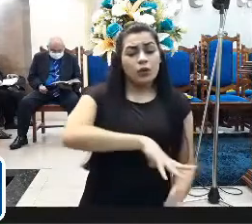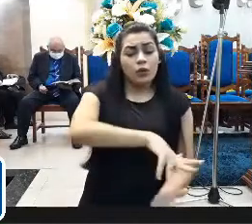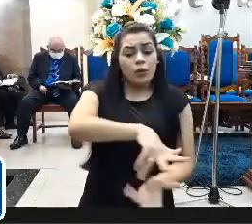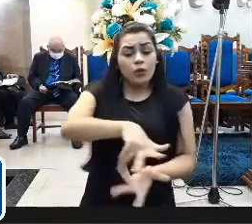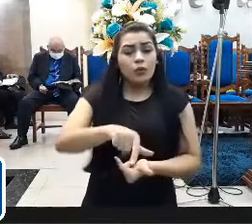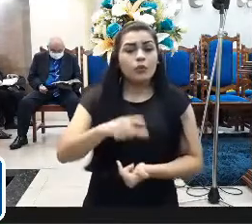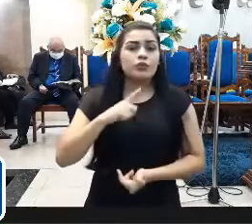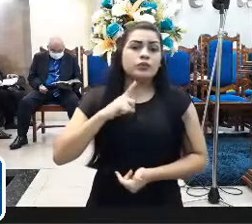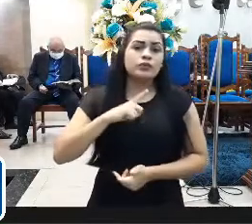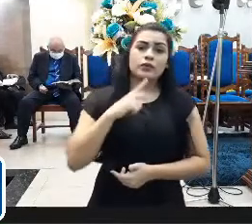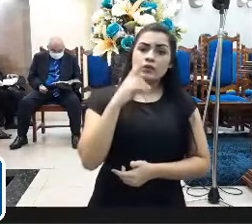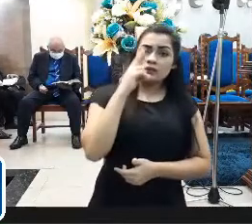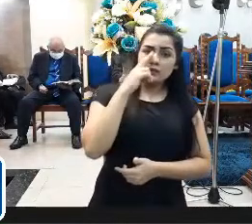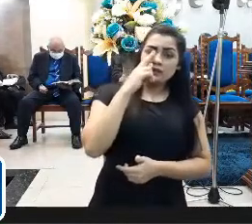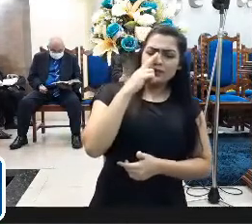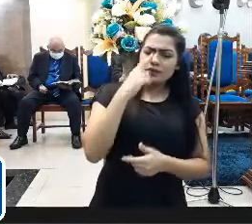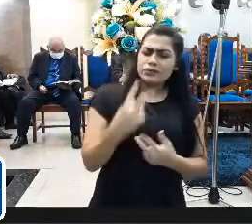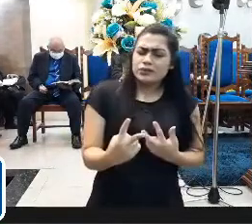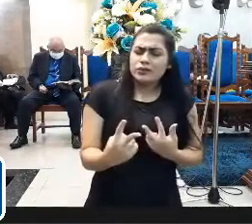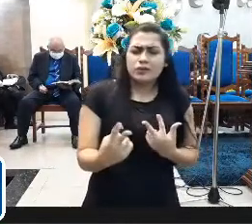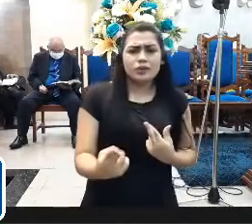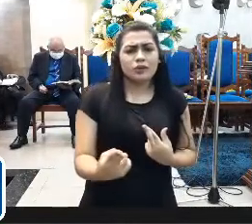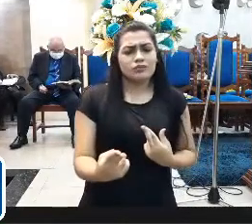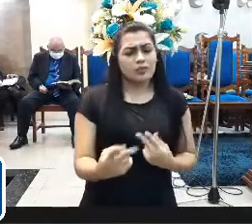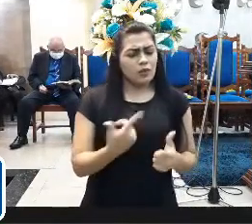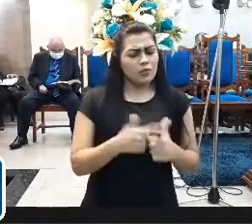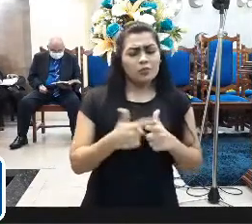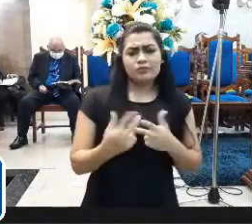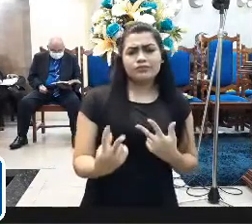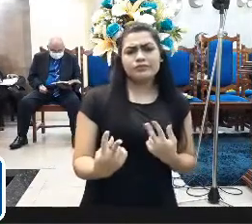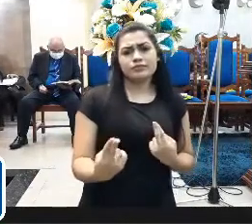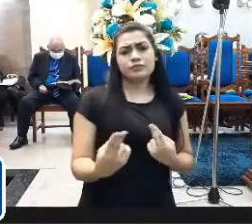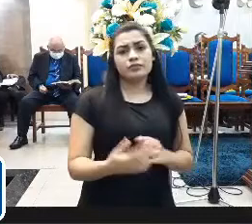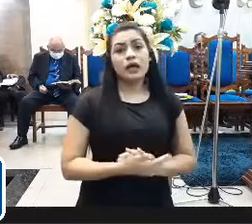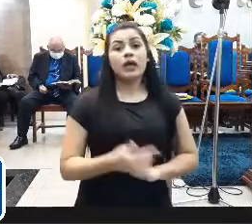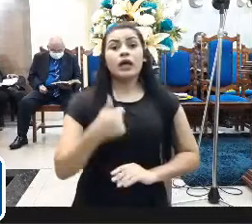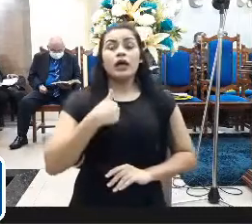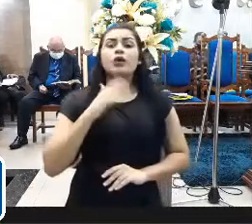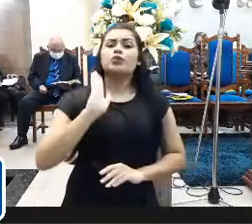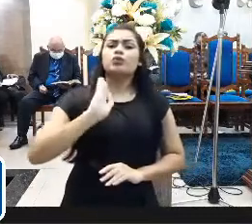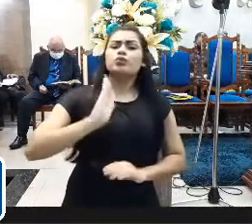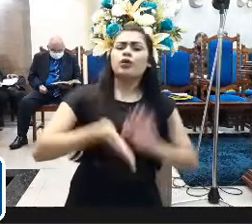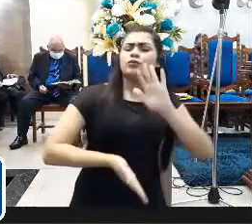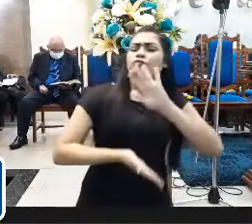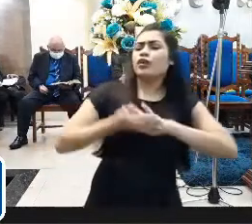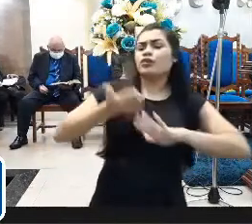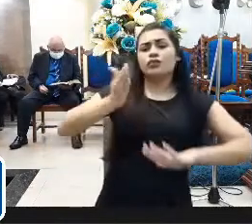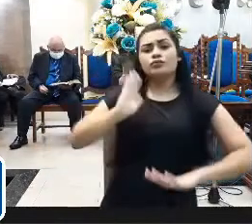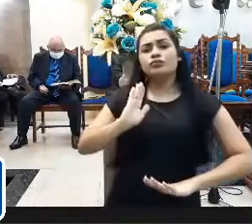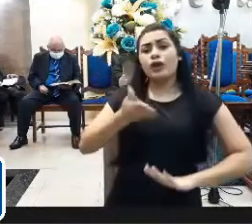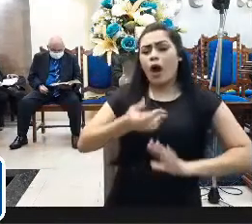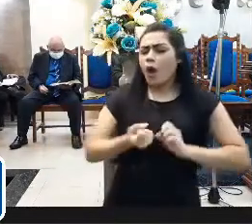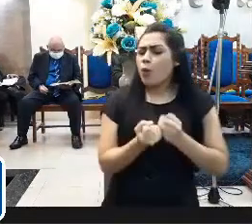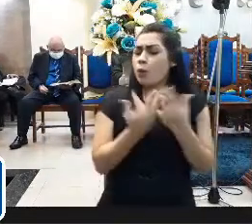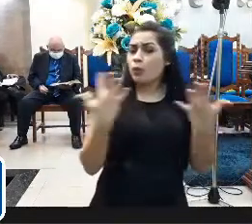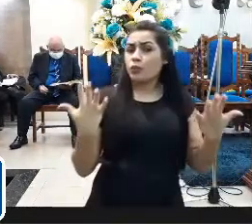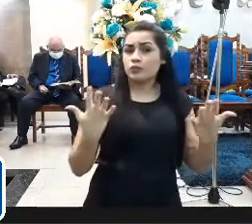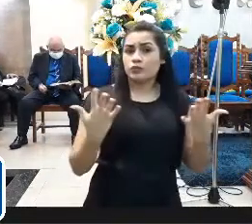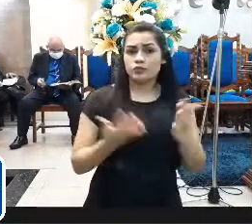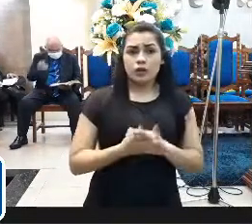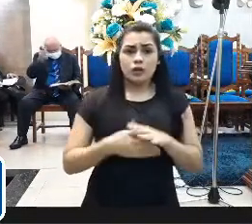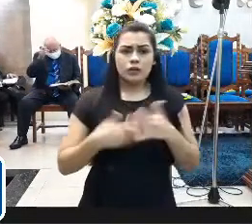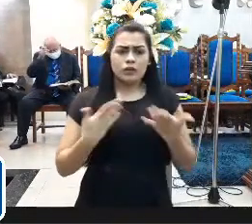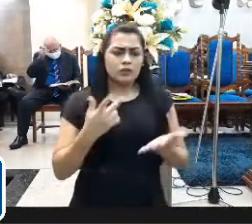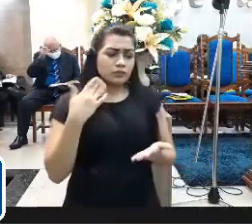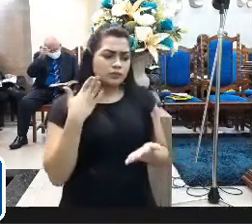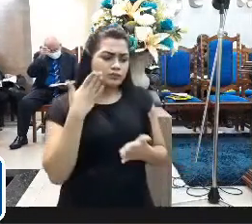Glória a Deus. Os irmãos sabem que eu já andei boa parte desse mundo por aí afora, os outros países, e quando eu chego por lá, é a